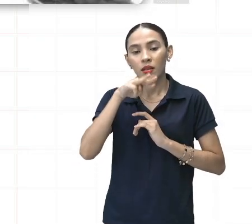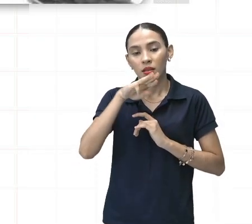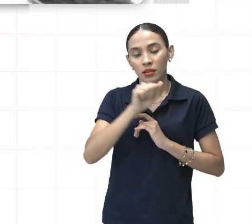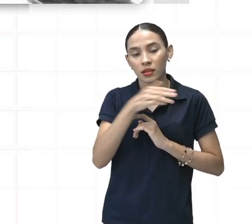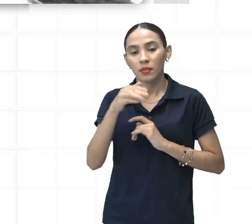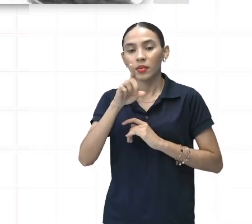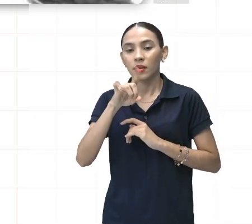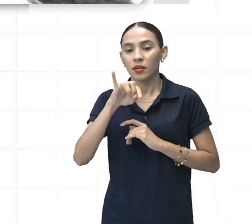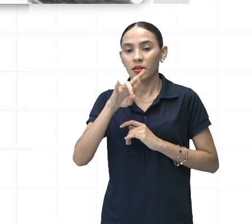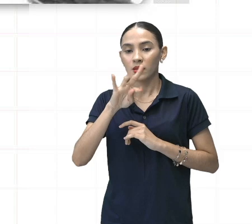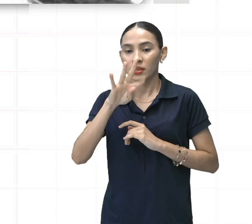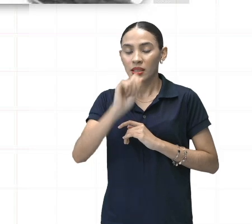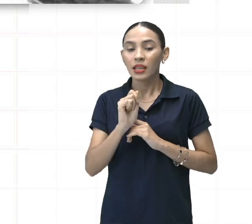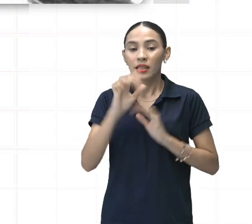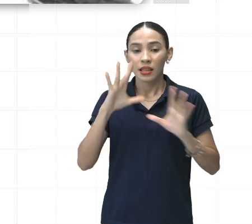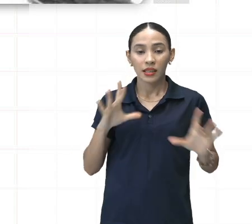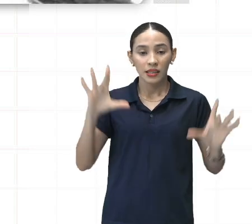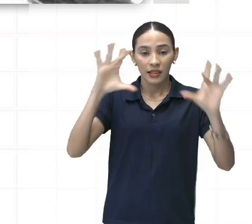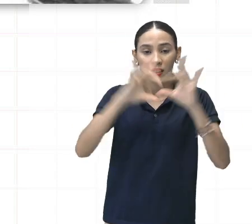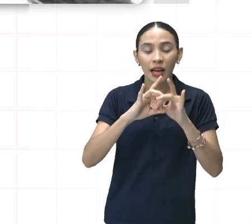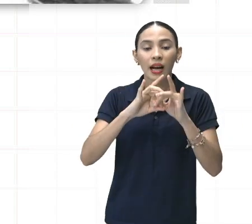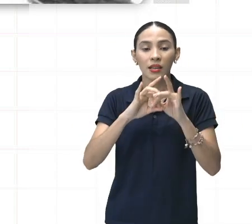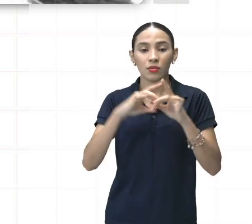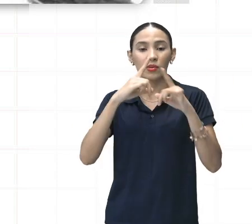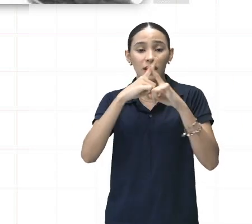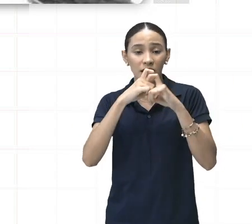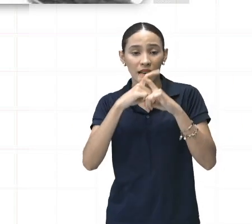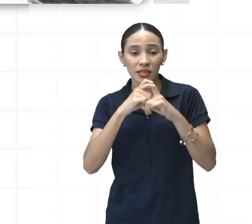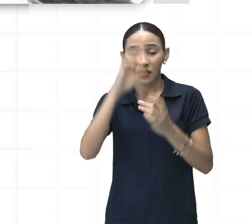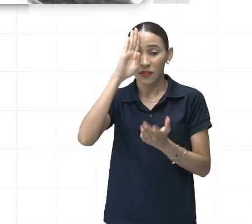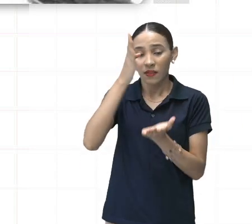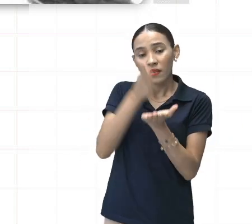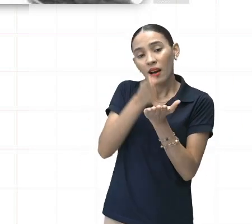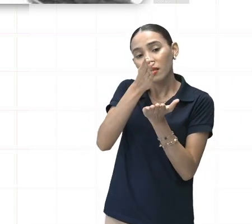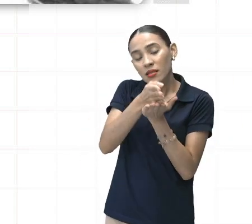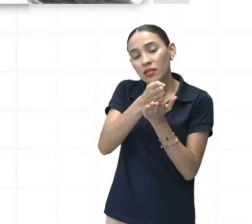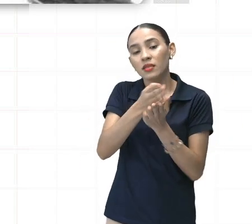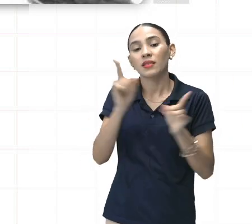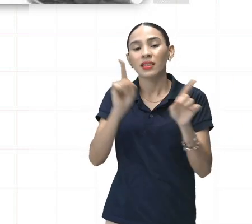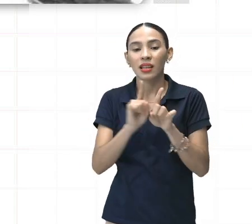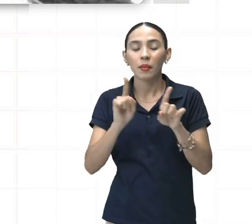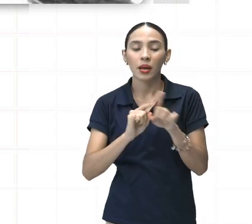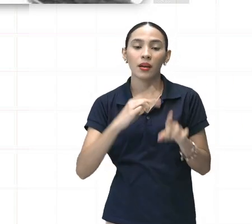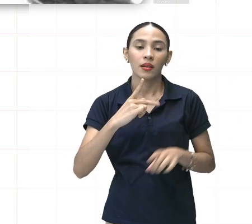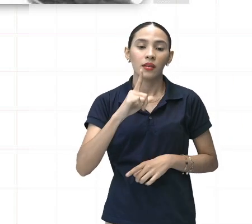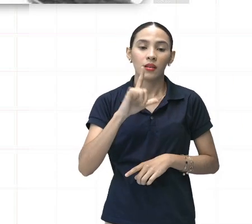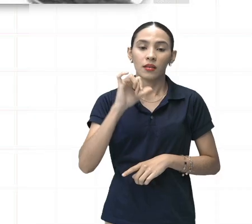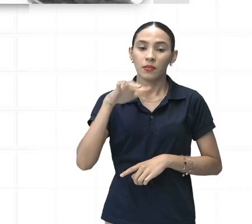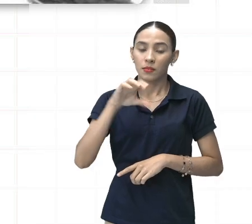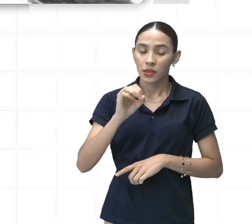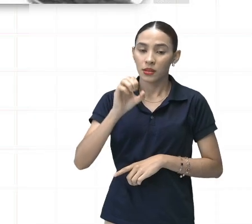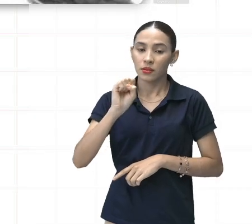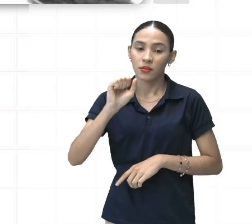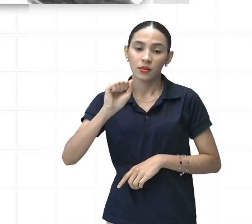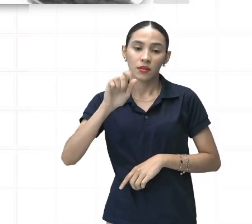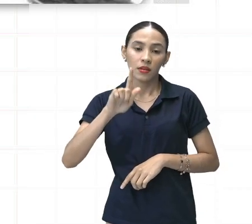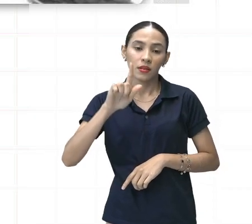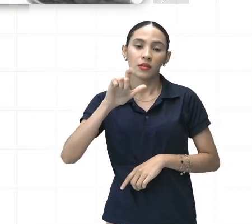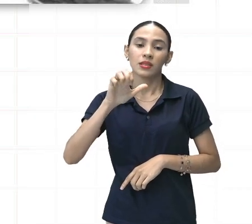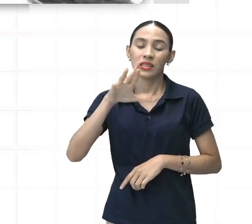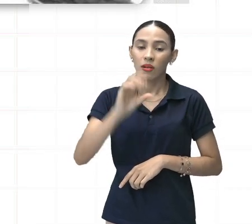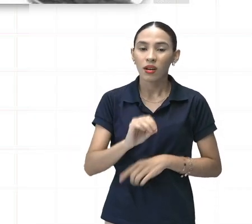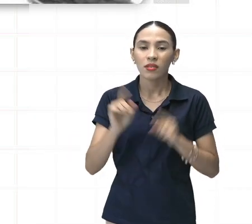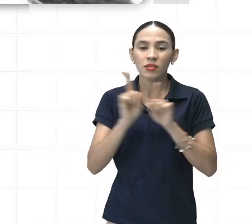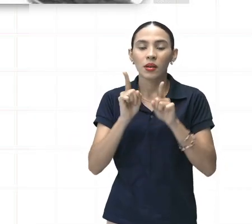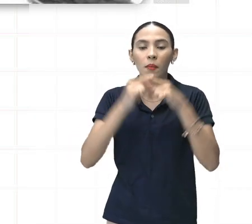à ideologia do nazifascismo. Inclusive, até o próprio Plínio Salgado deixava ali o seu